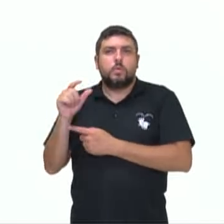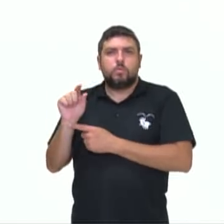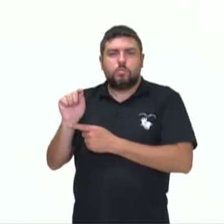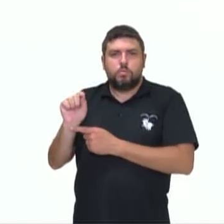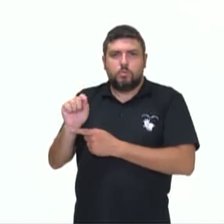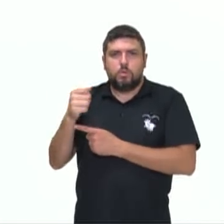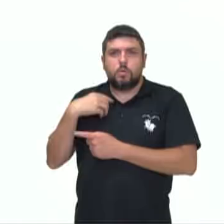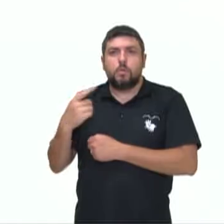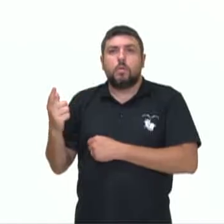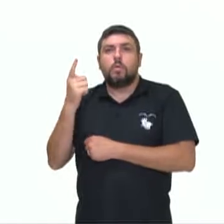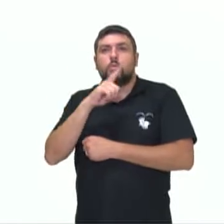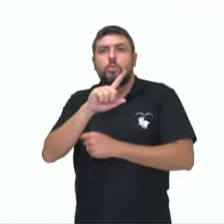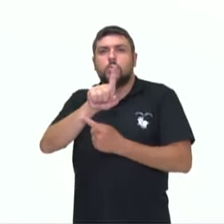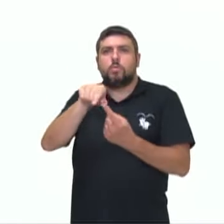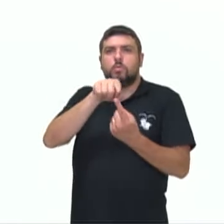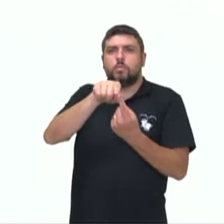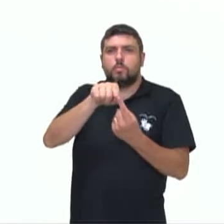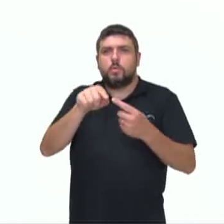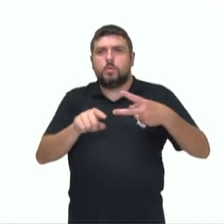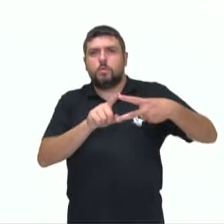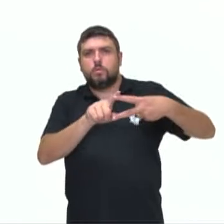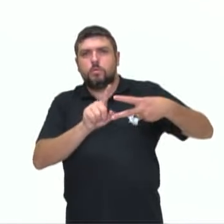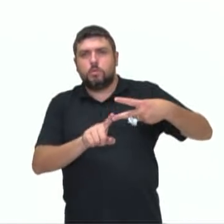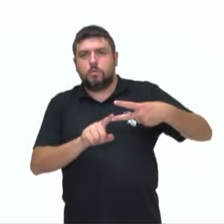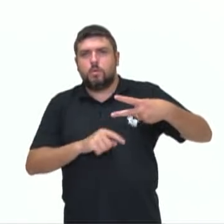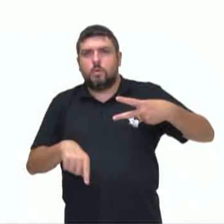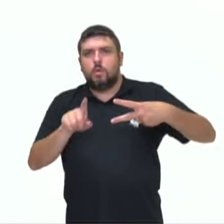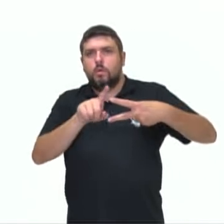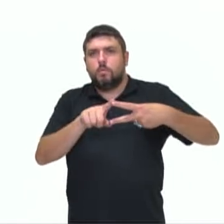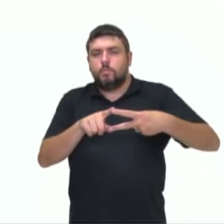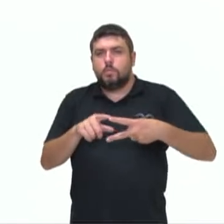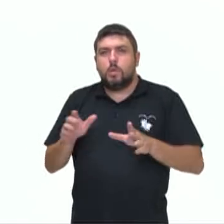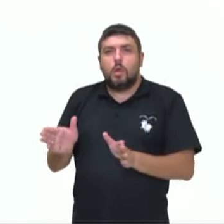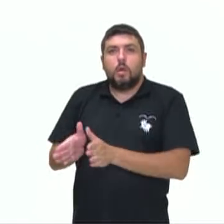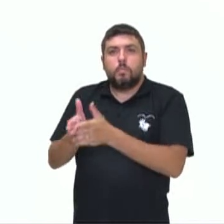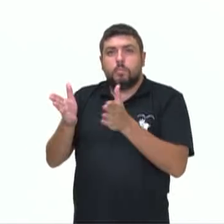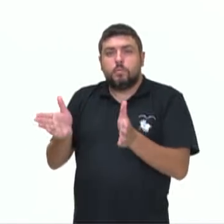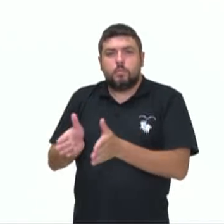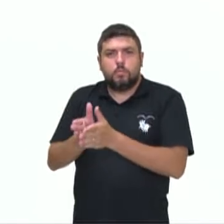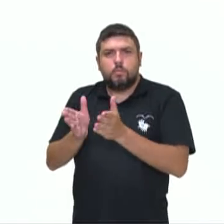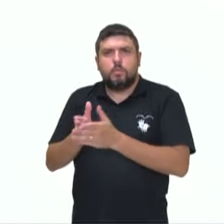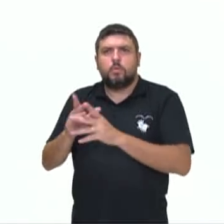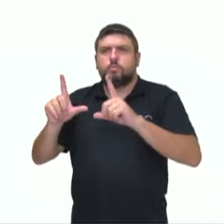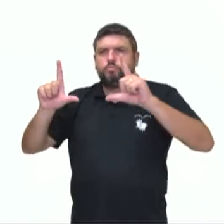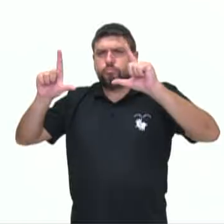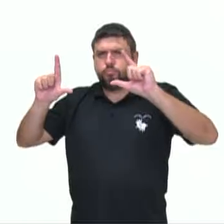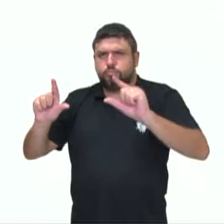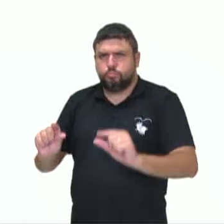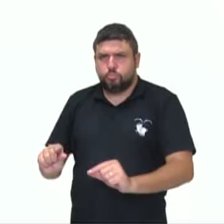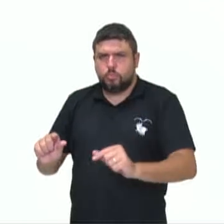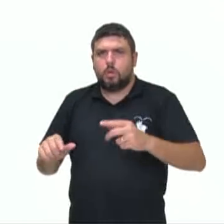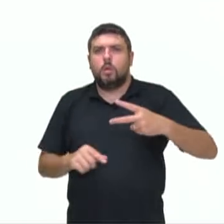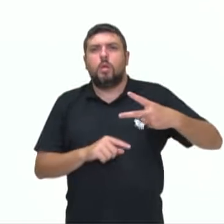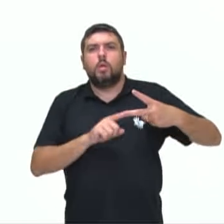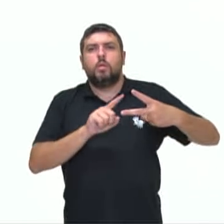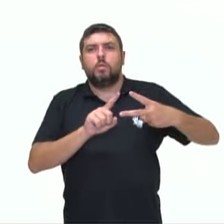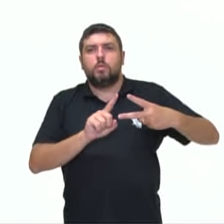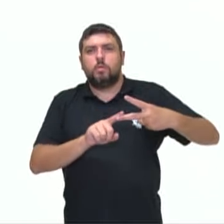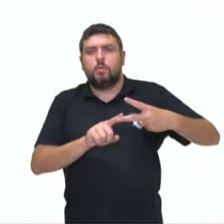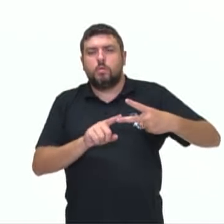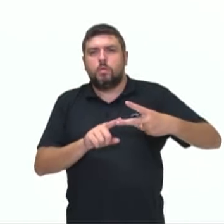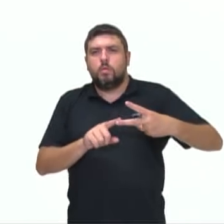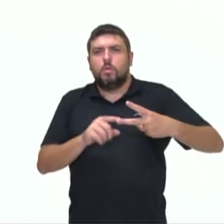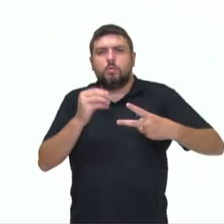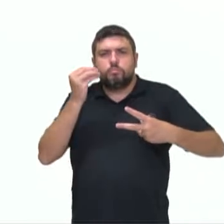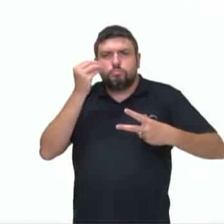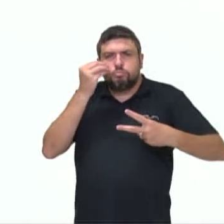duplo objetivo, qual seja, de erradicar a pobreza extrema existente na superfície da Terra e de construir uma